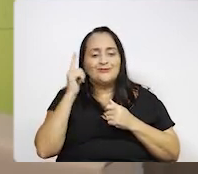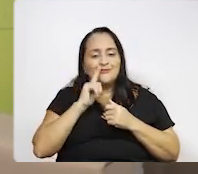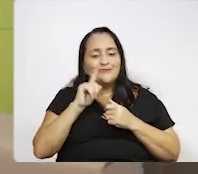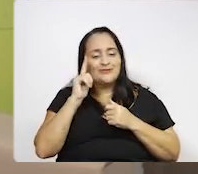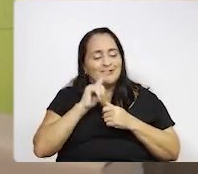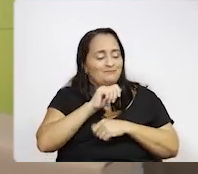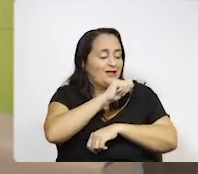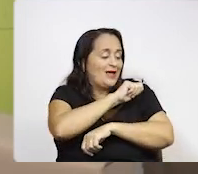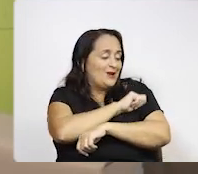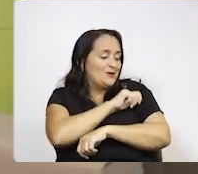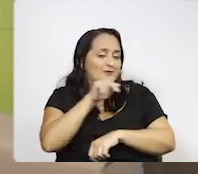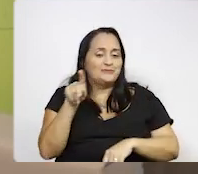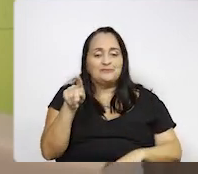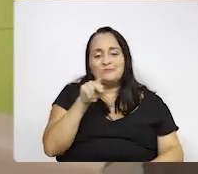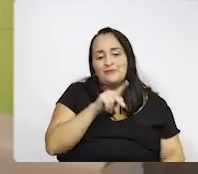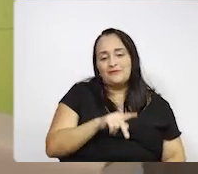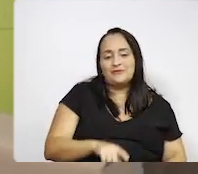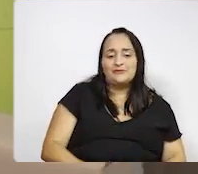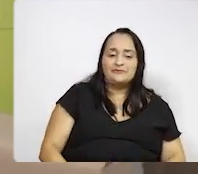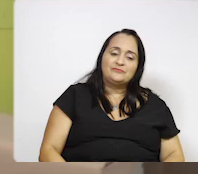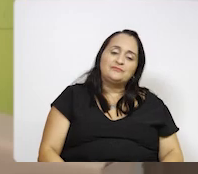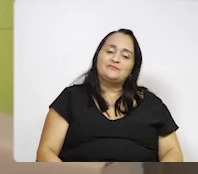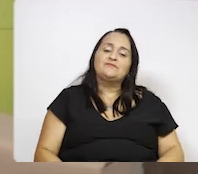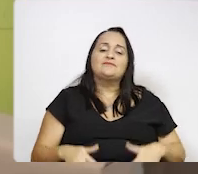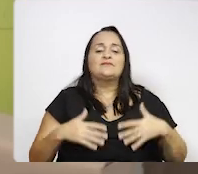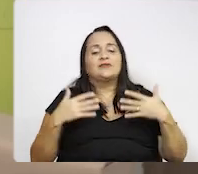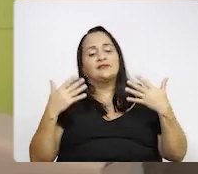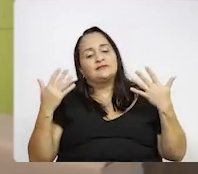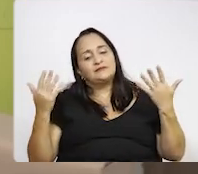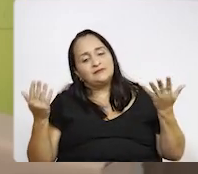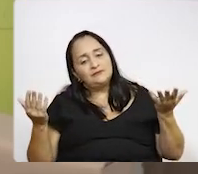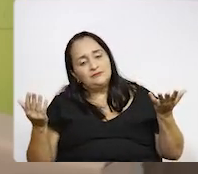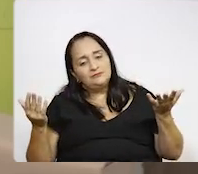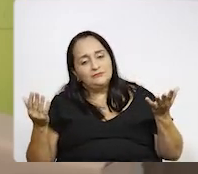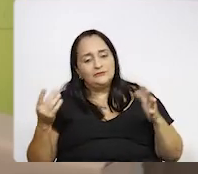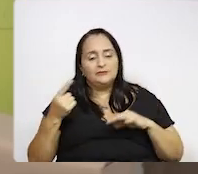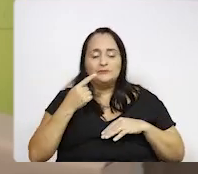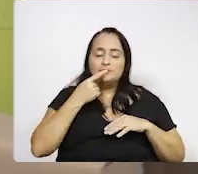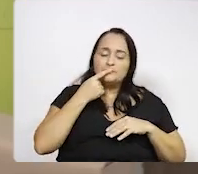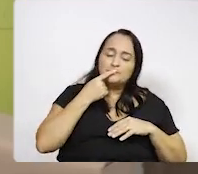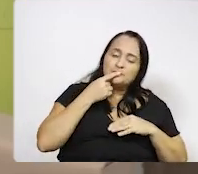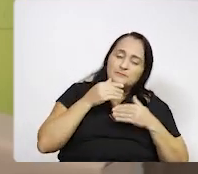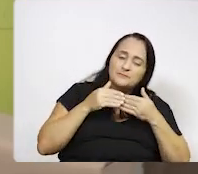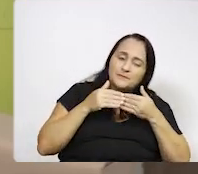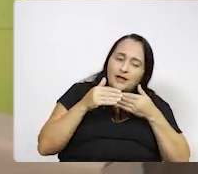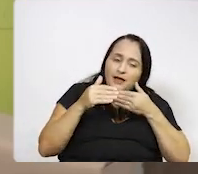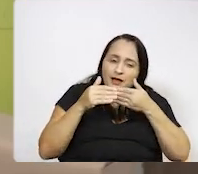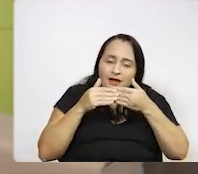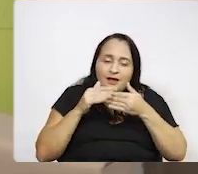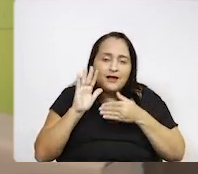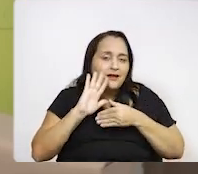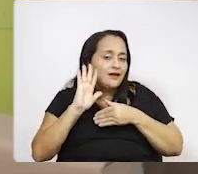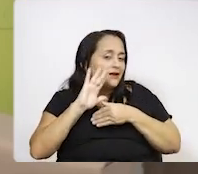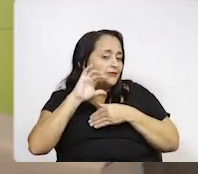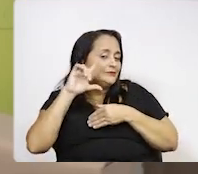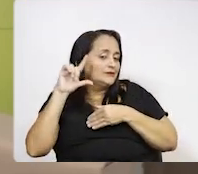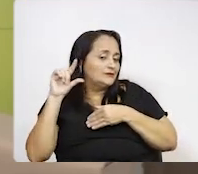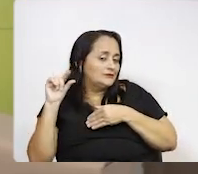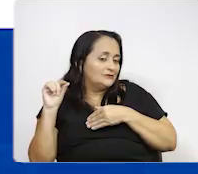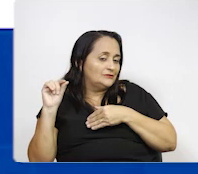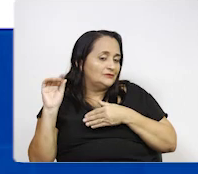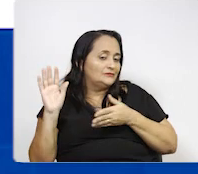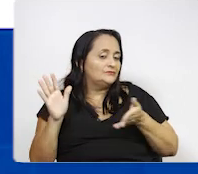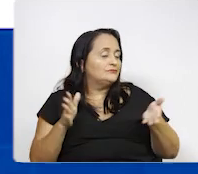ganhar, professores e alunos, tá? Então, já perto do meu tchau, já chegando na